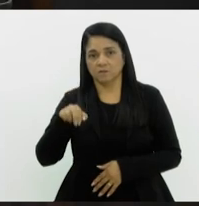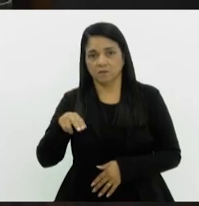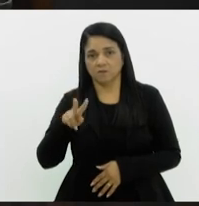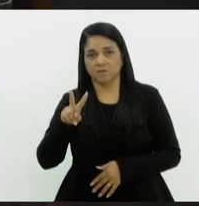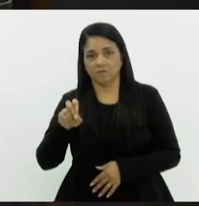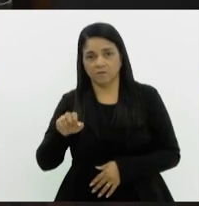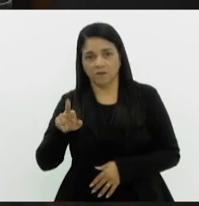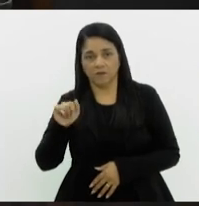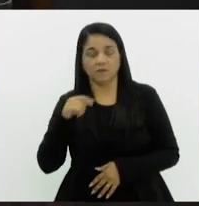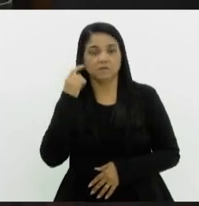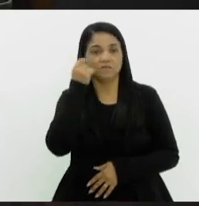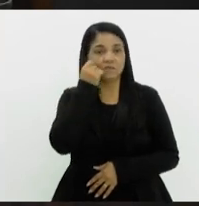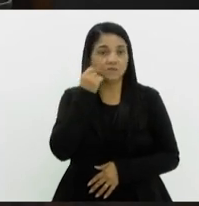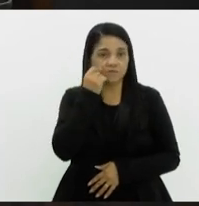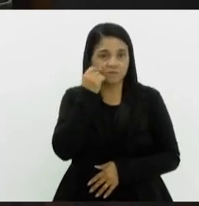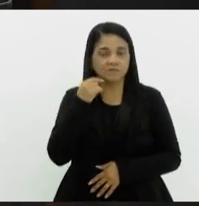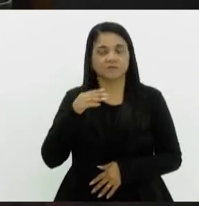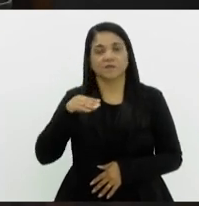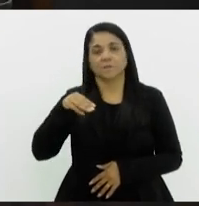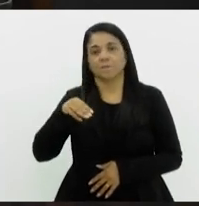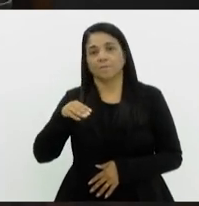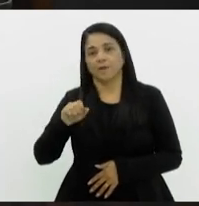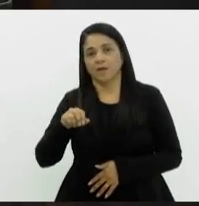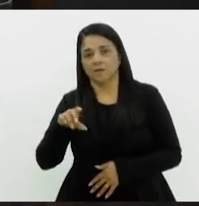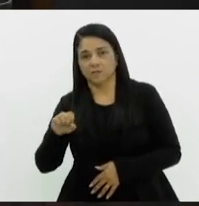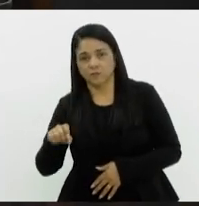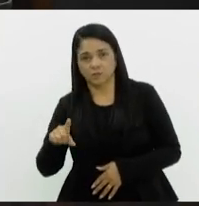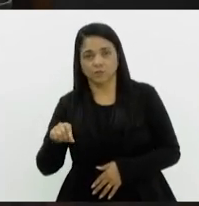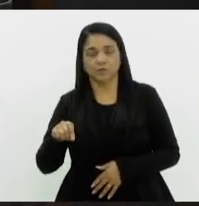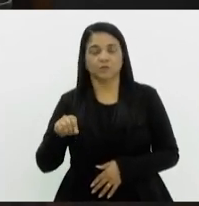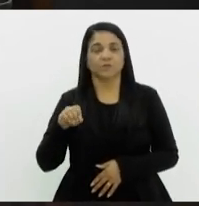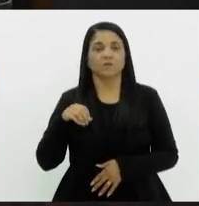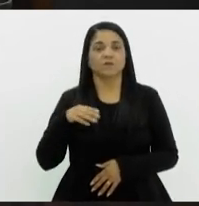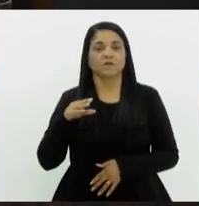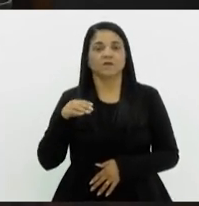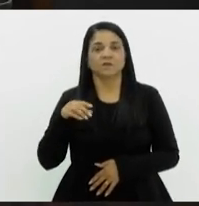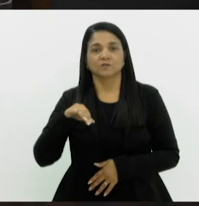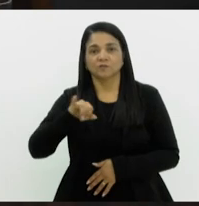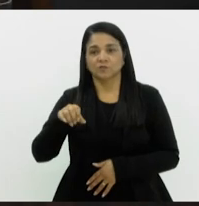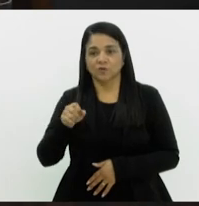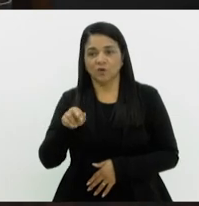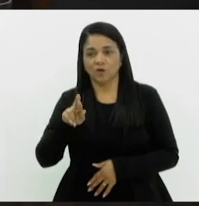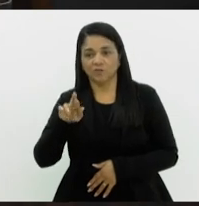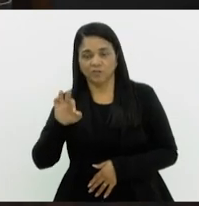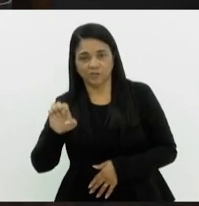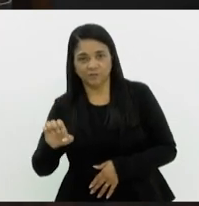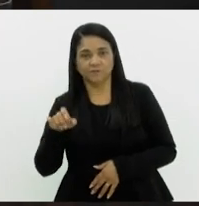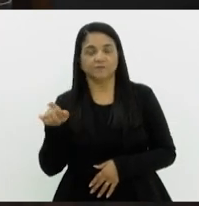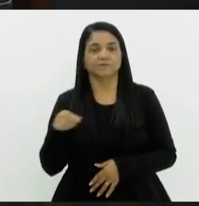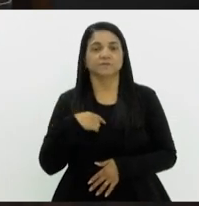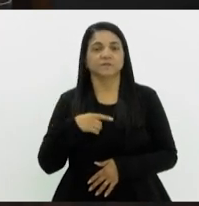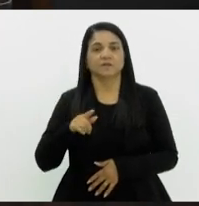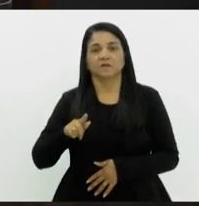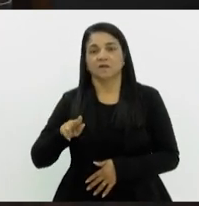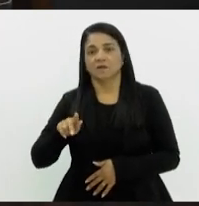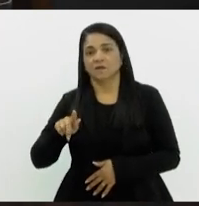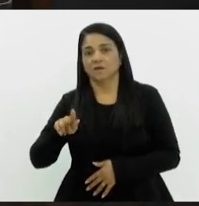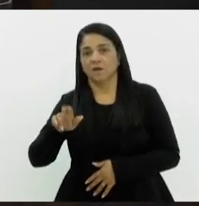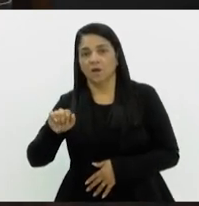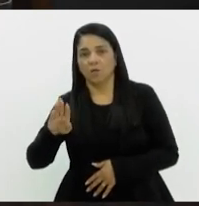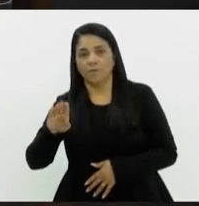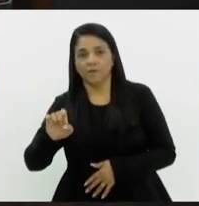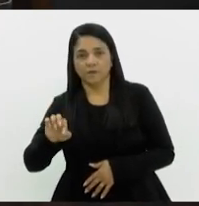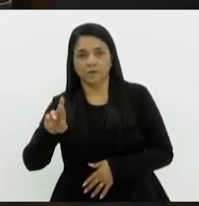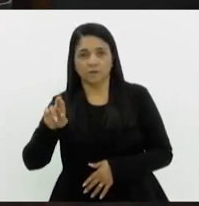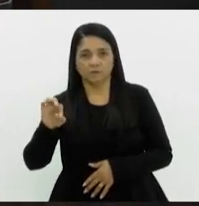Ratinho, Márcio Canella, Jorge Felipe Neto, deputado Márcio Galberto, deputado Luiz